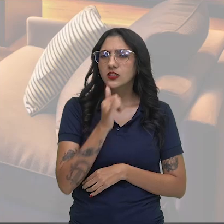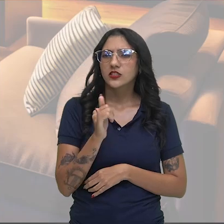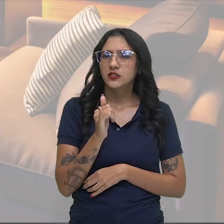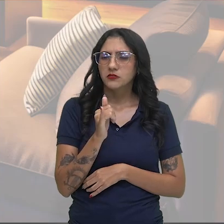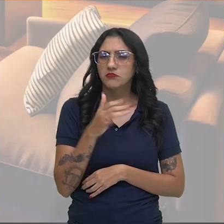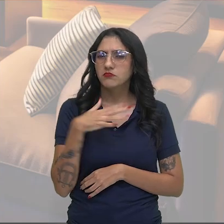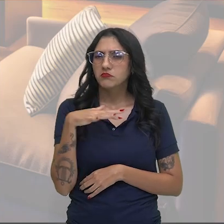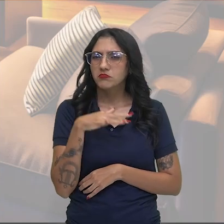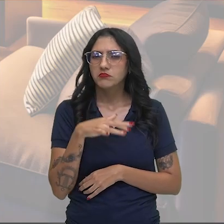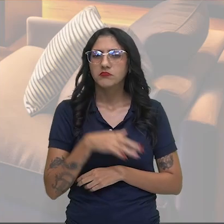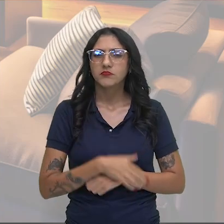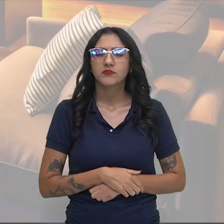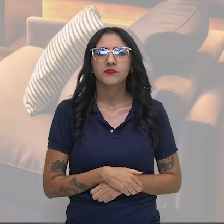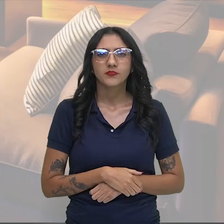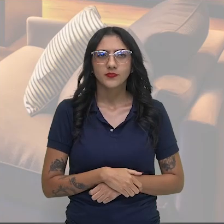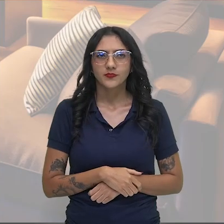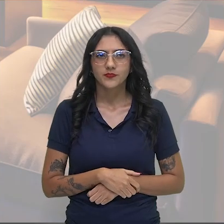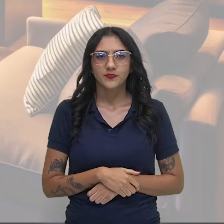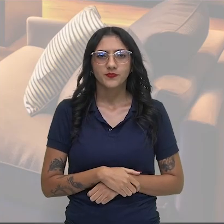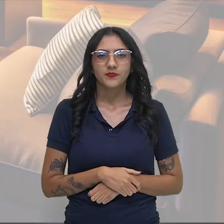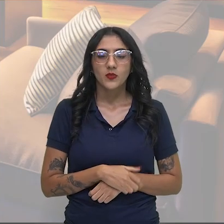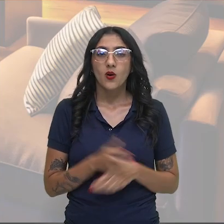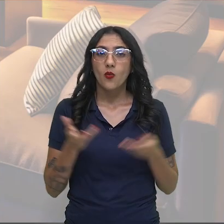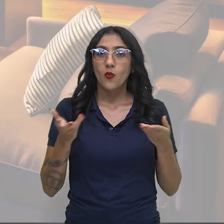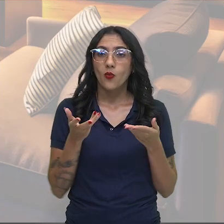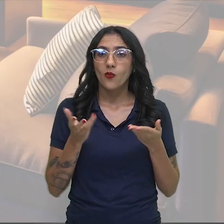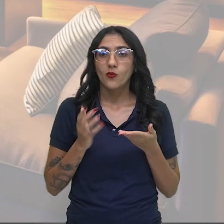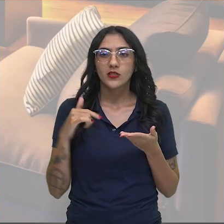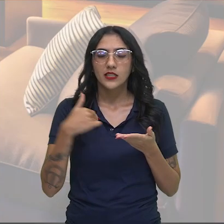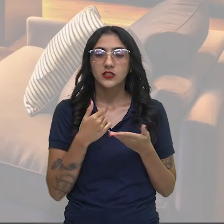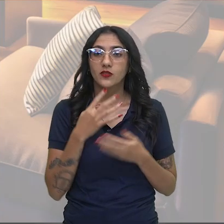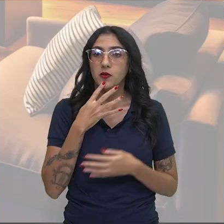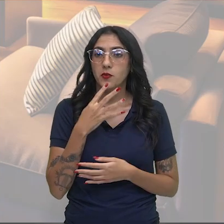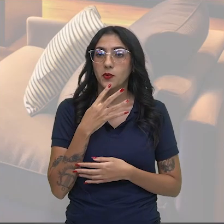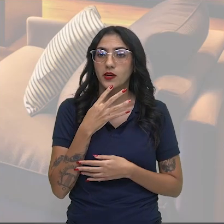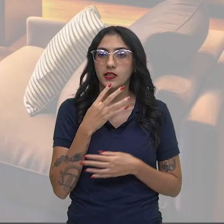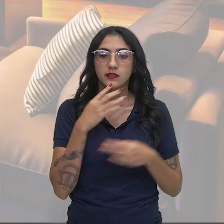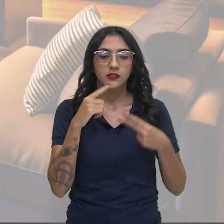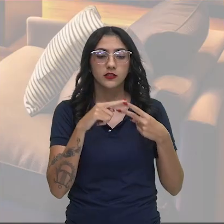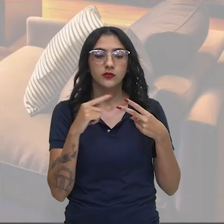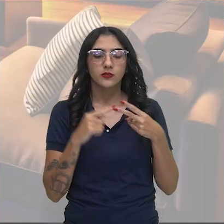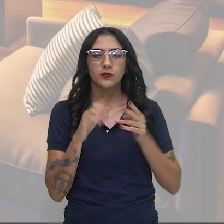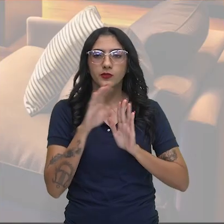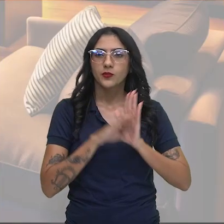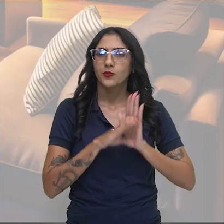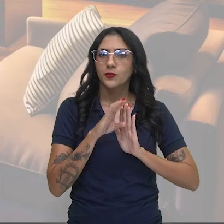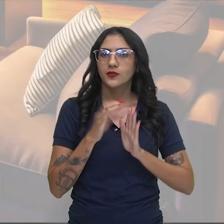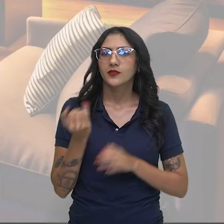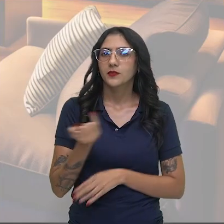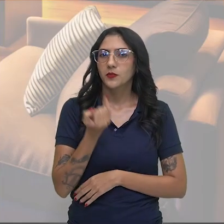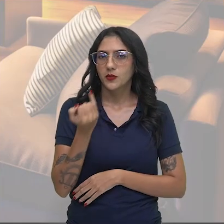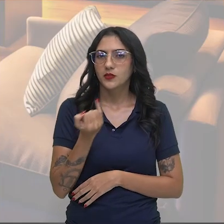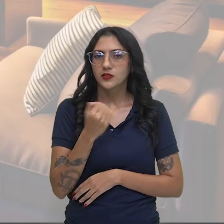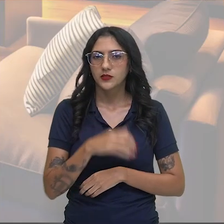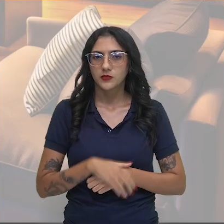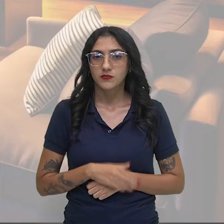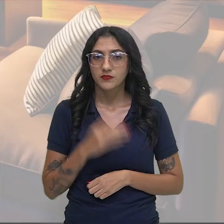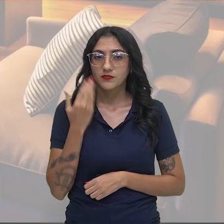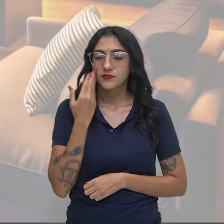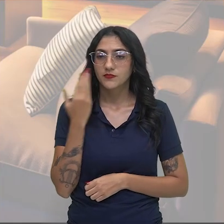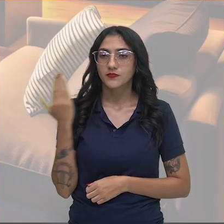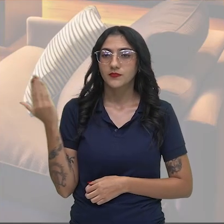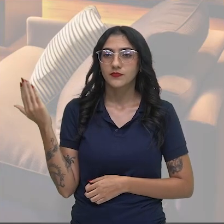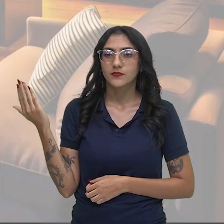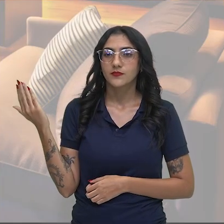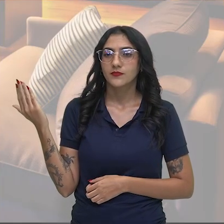redor? Hoje vamos explorar dois conceitos essenciais: geradores